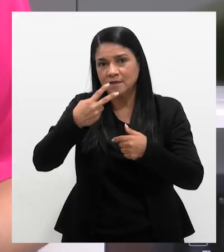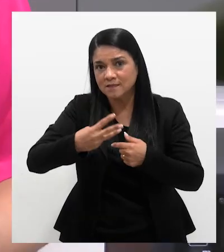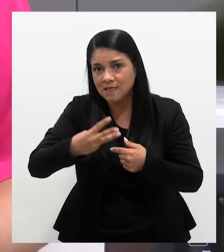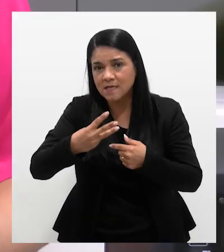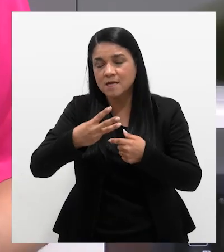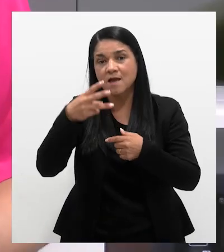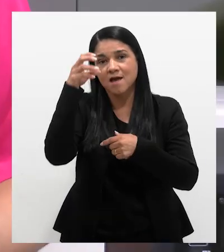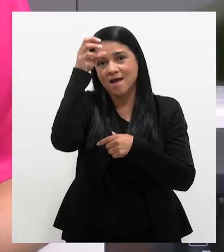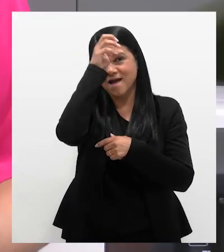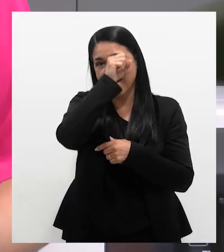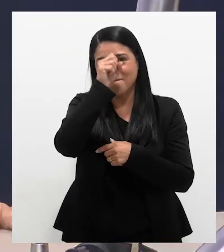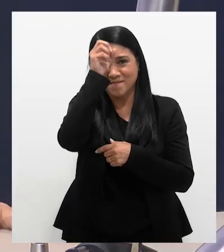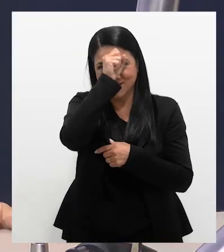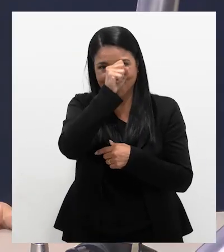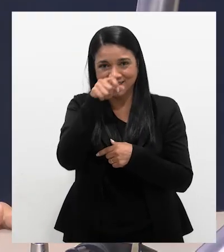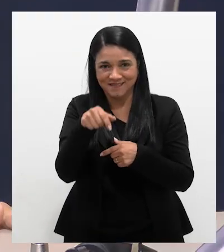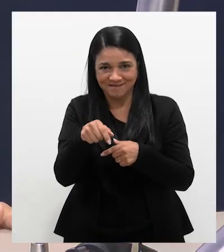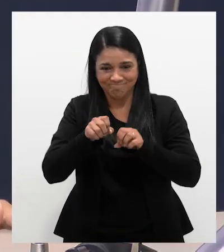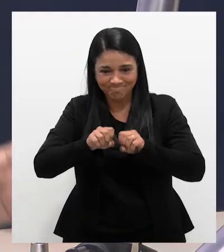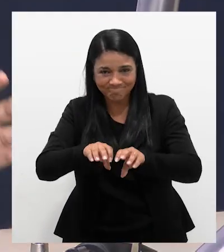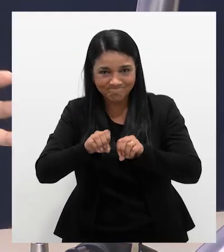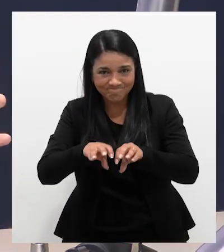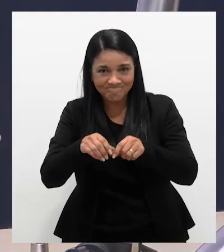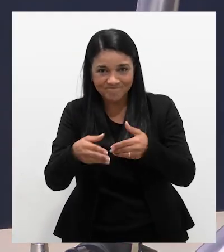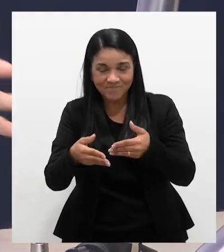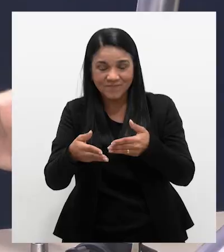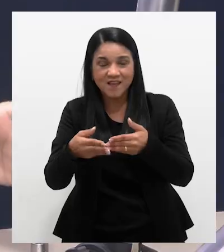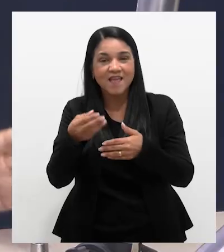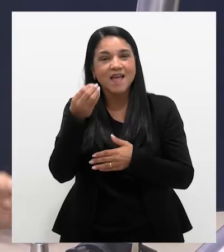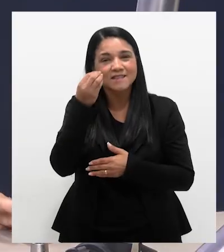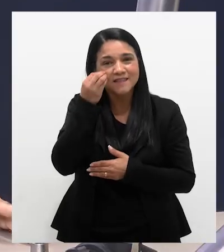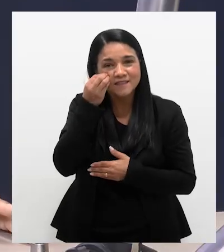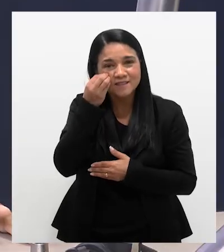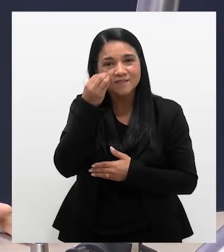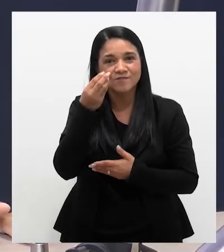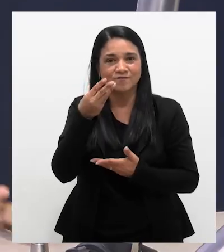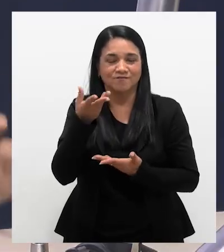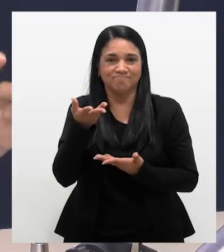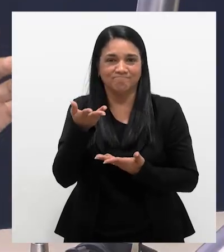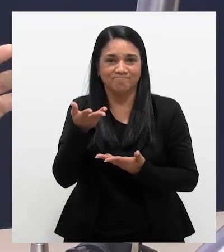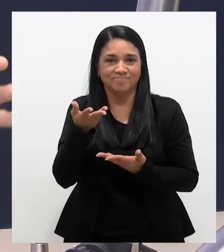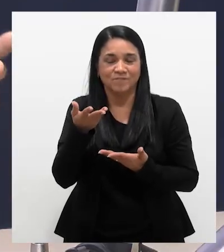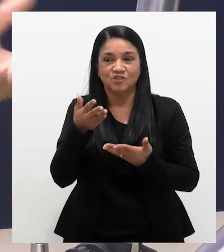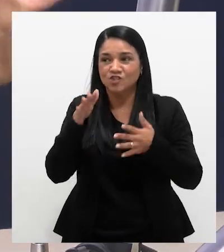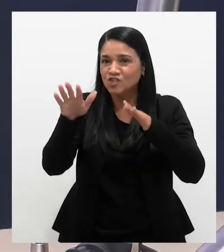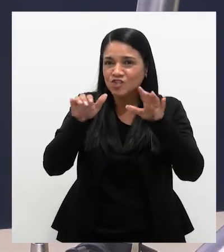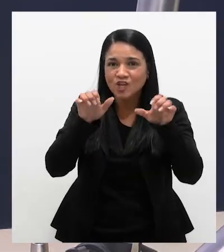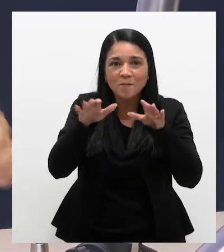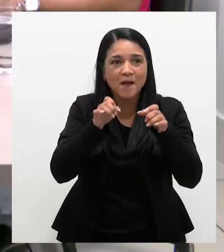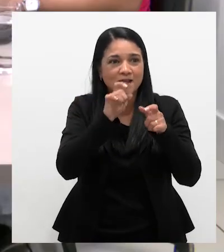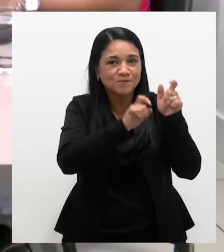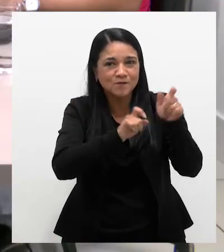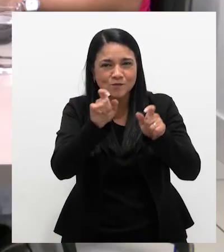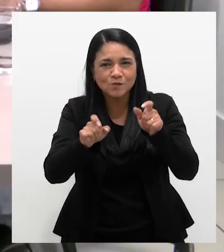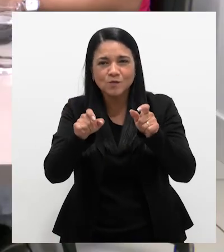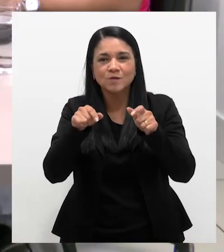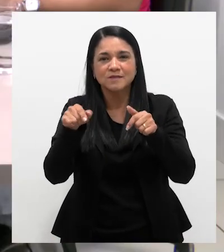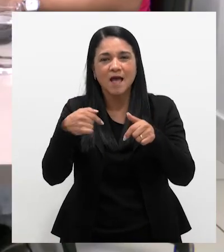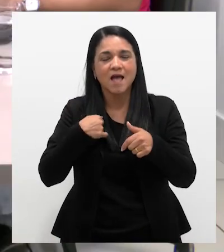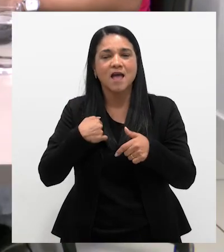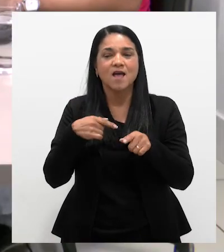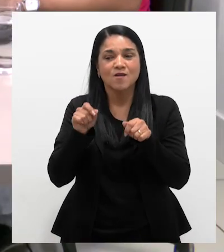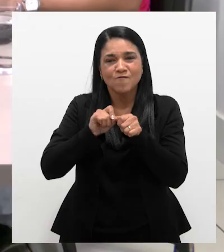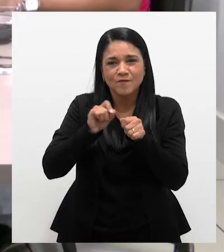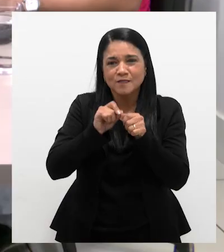fato. Na quarta, na quinta você talvez domine. Então, Uhum. essa é a tentativa de chamar, poxa, você faz uma coisa